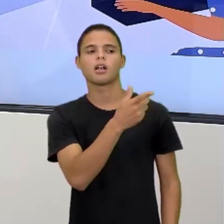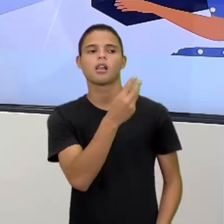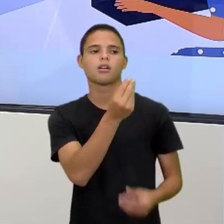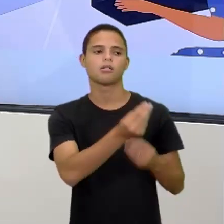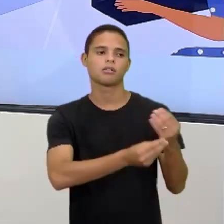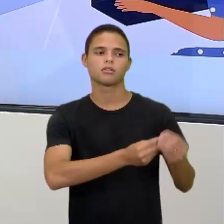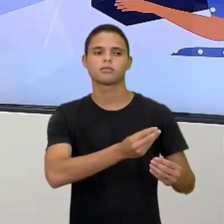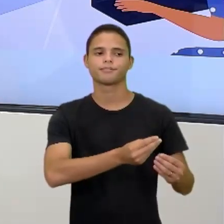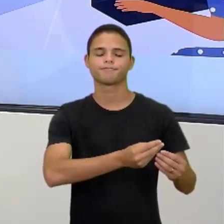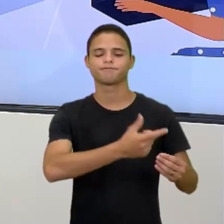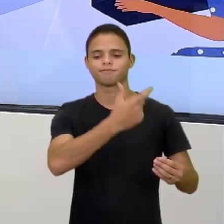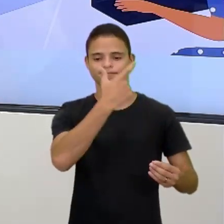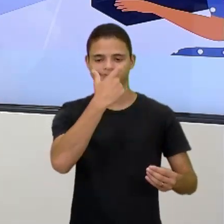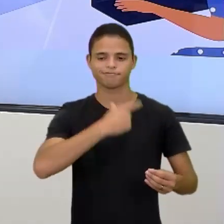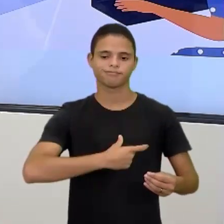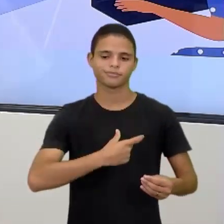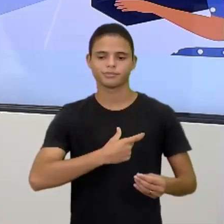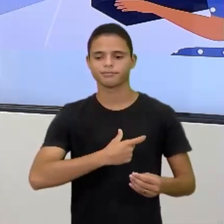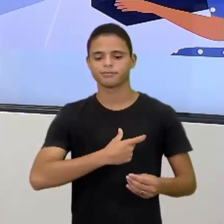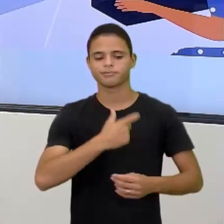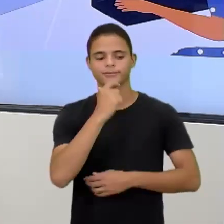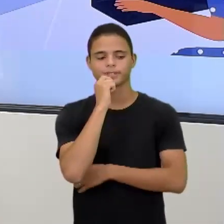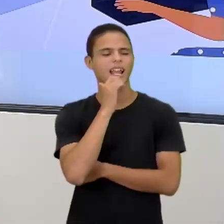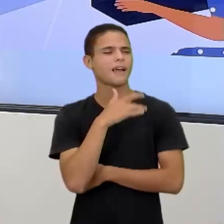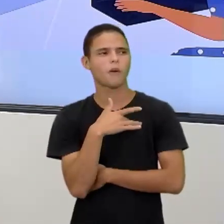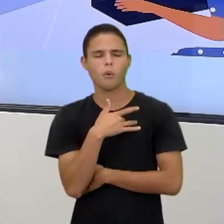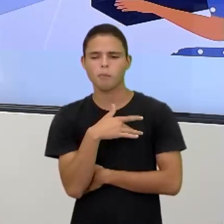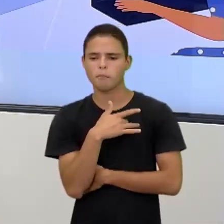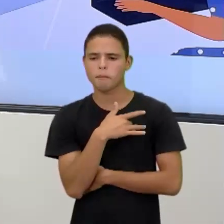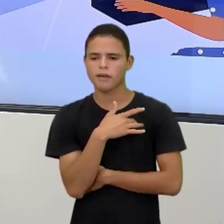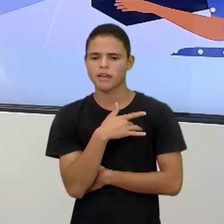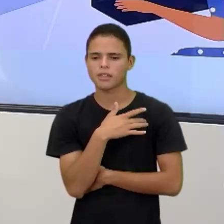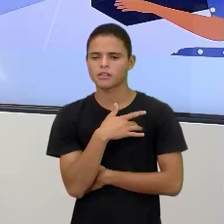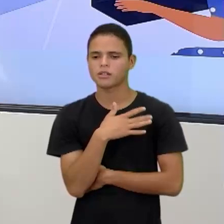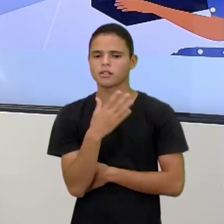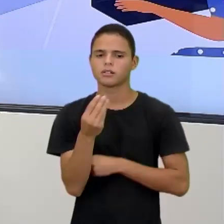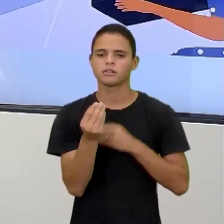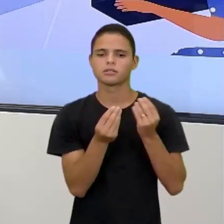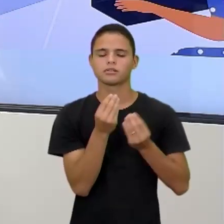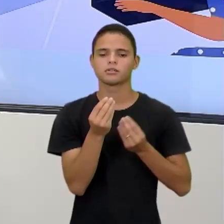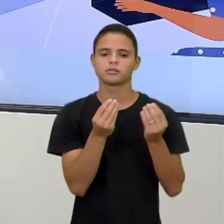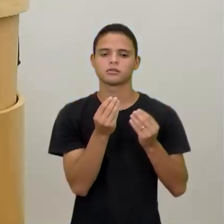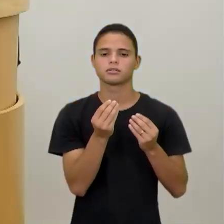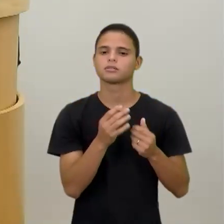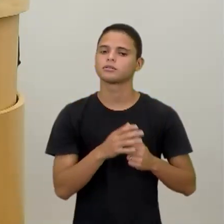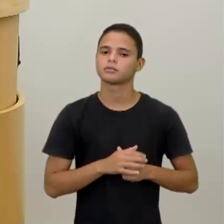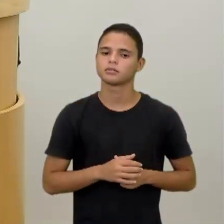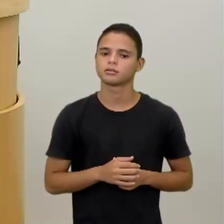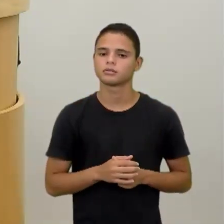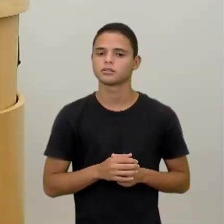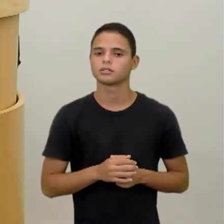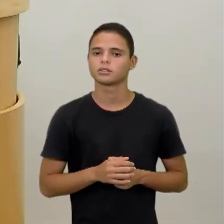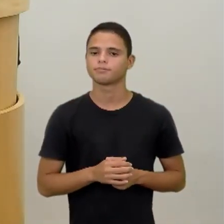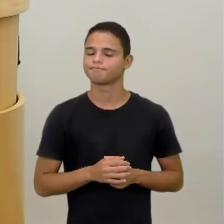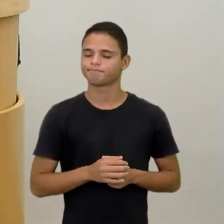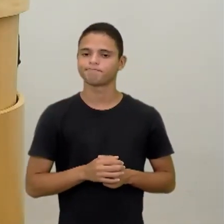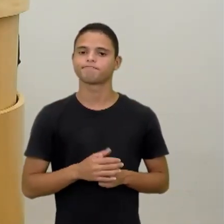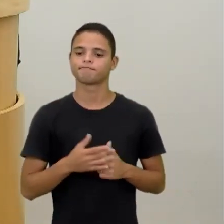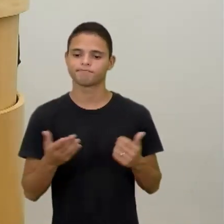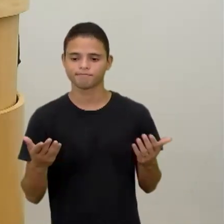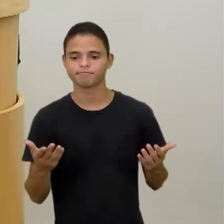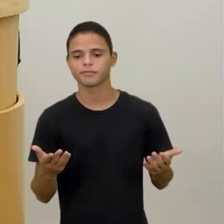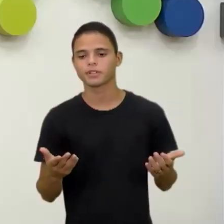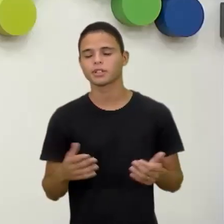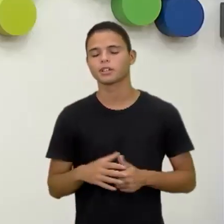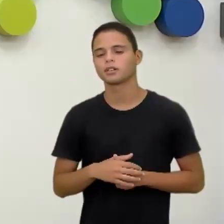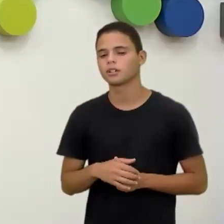tal. Mas quando fala de você, aí você sempre fica com medo. Será que eu estou sendo, né? Nem você falou. Sim. Estou sendo muito modesto ou muito arrogante?